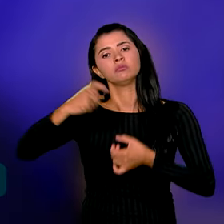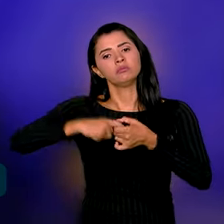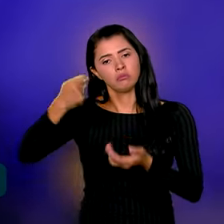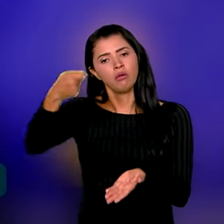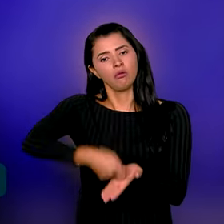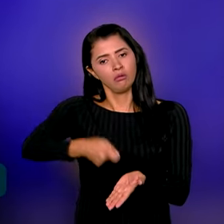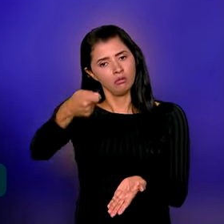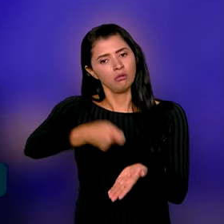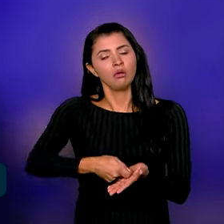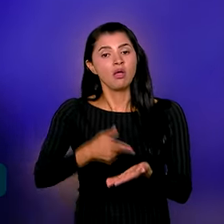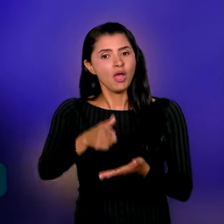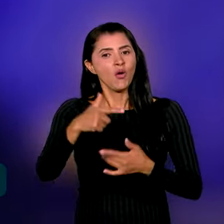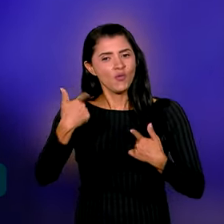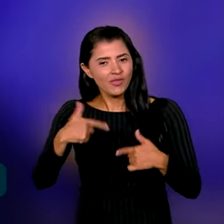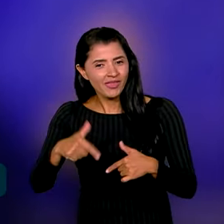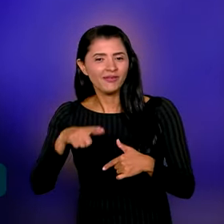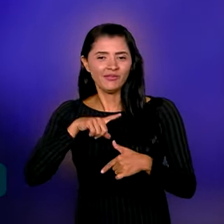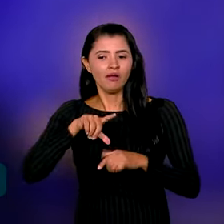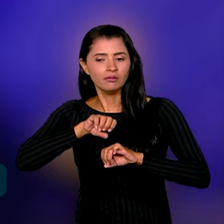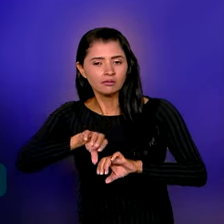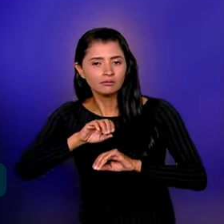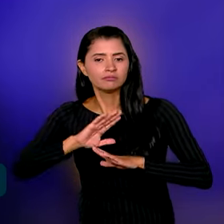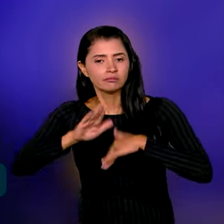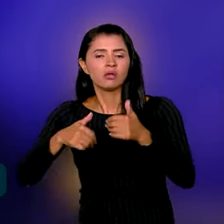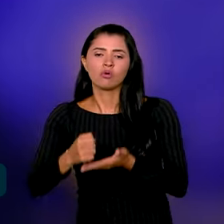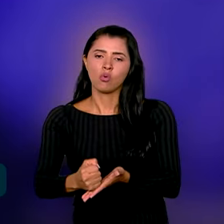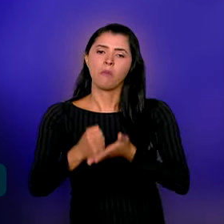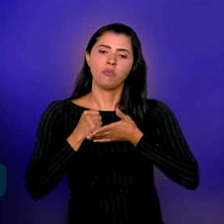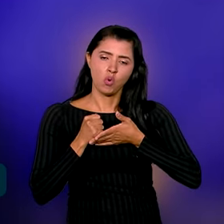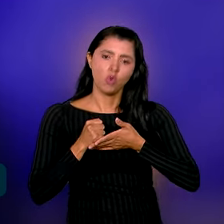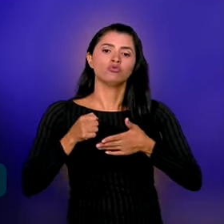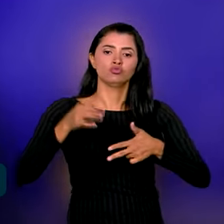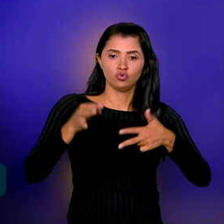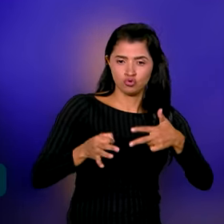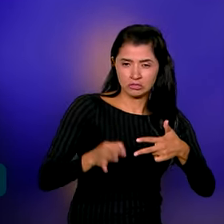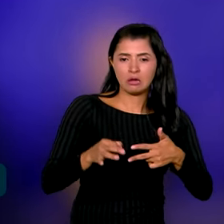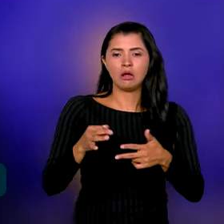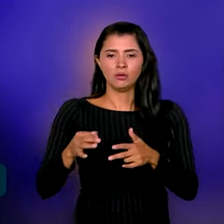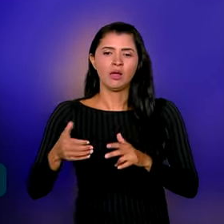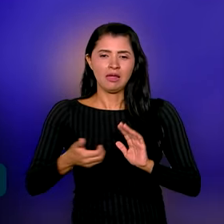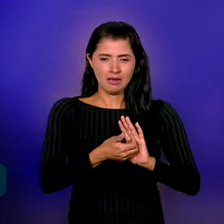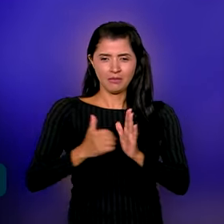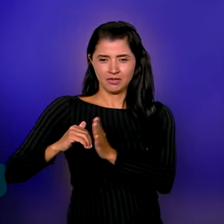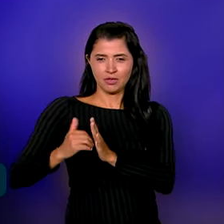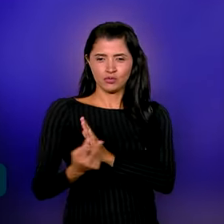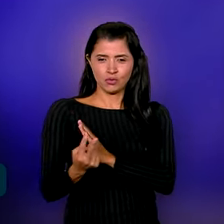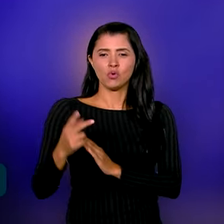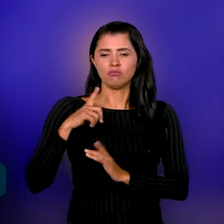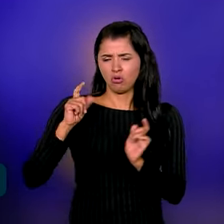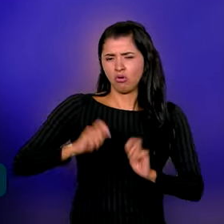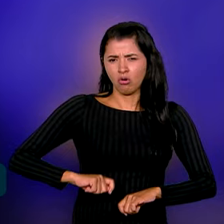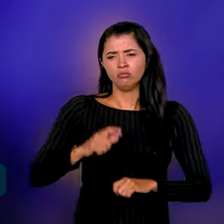pedagógico. Mas eu acredito que com o apoio do Judiciário, Câmara e Senado, o presidente tem conseguido